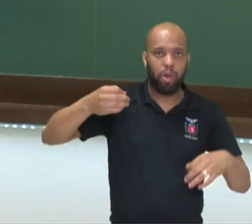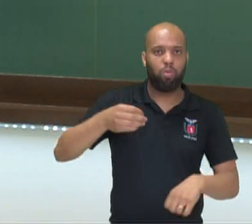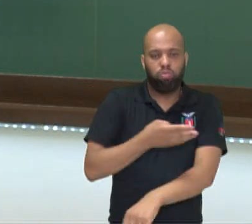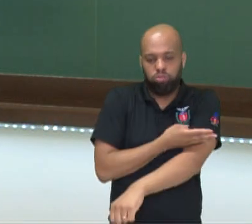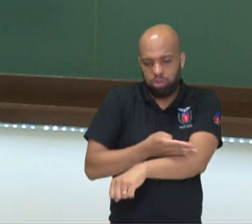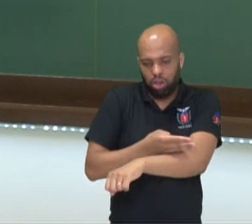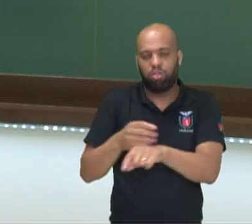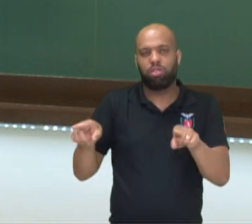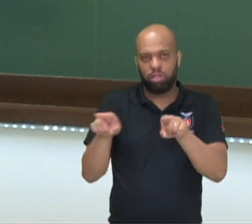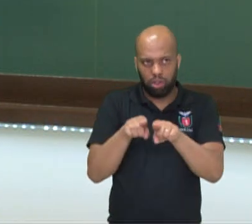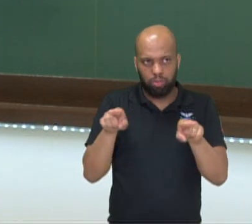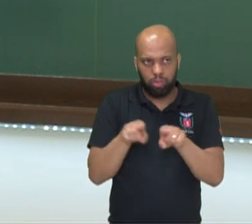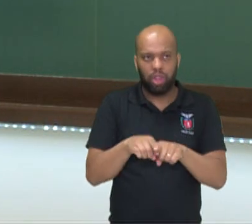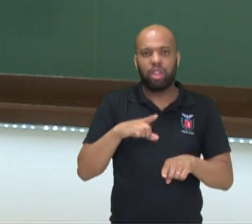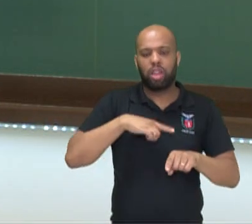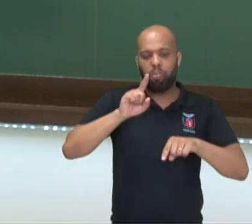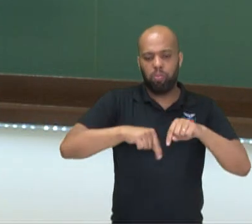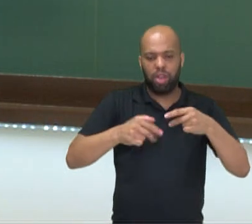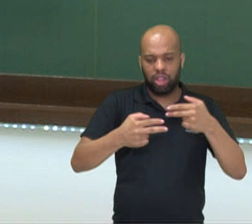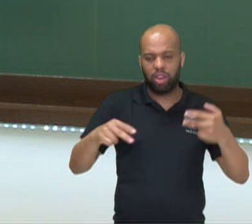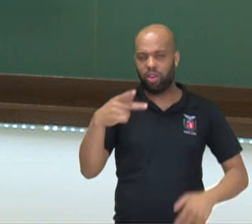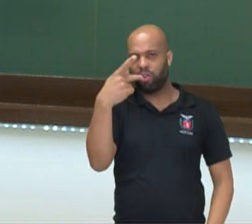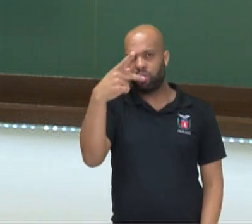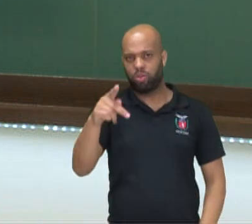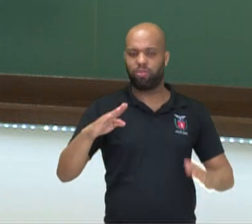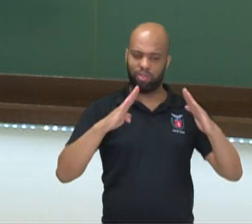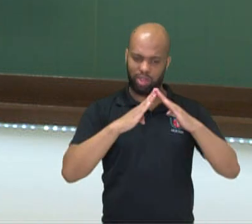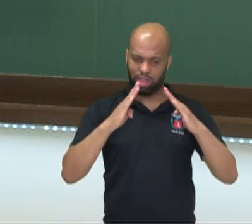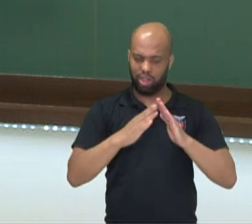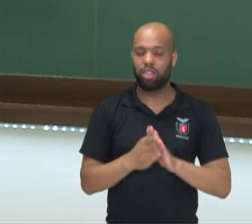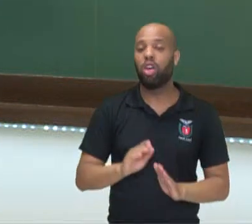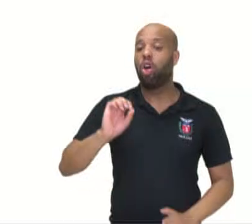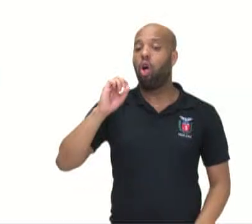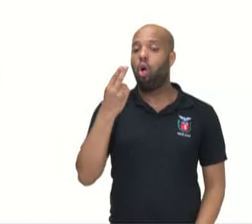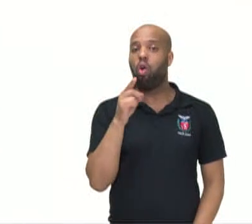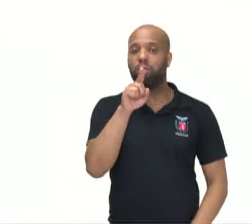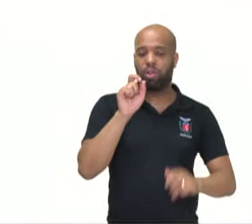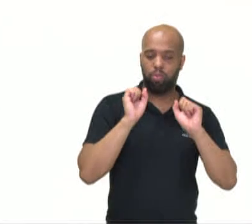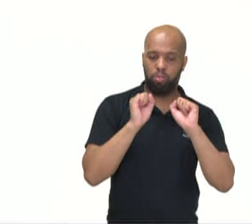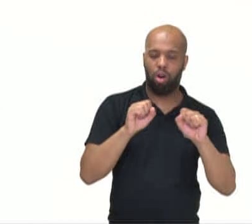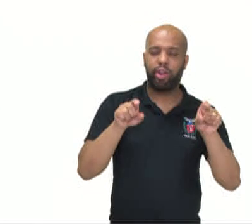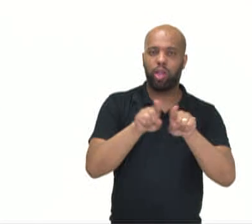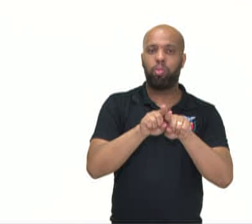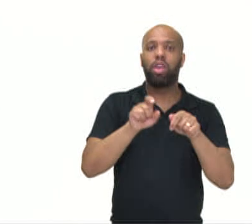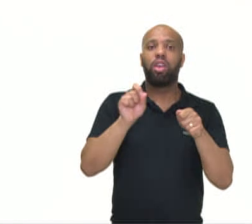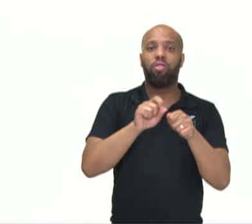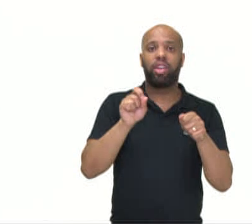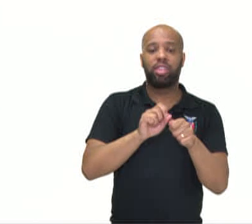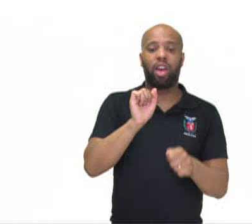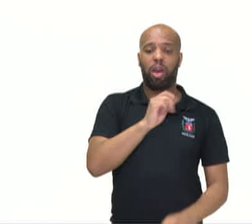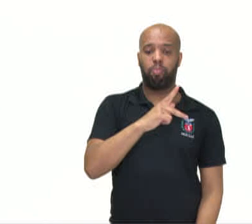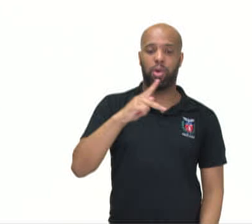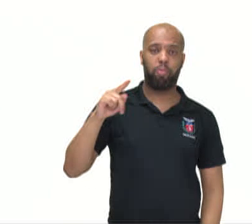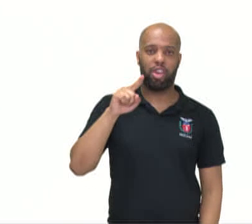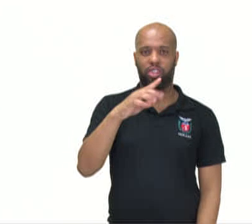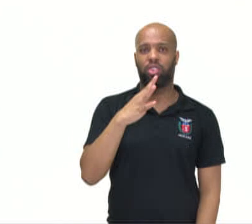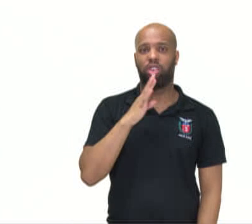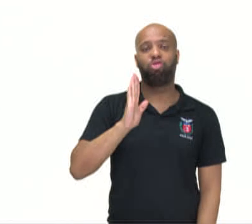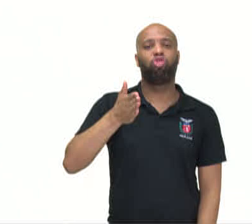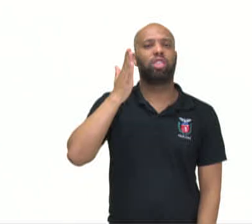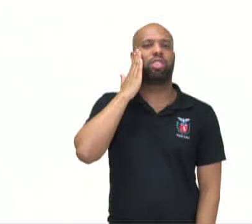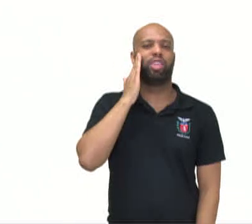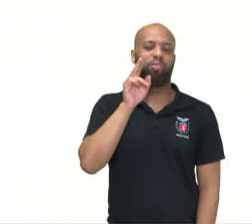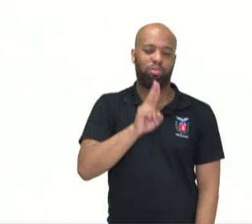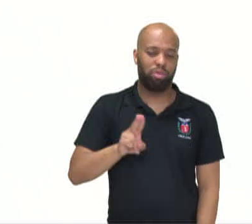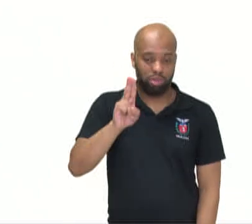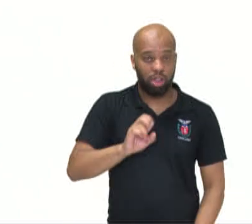maior, a folha que o material que você tiver em casa, né? Ou então, uma imagem produzida em aplicativos que você conheça.